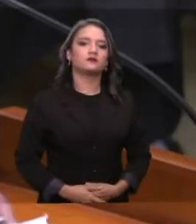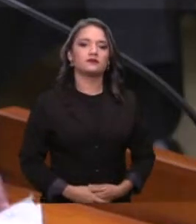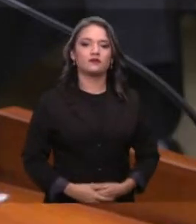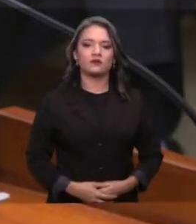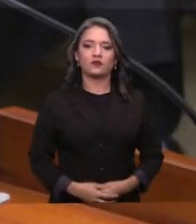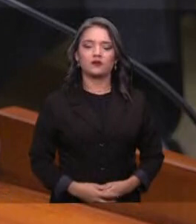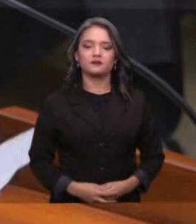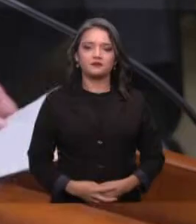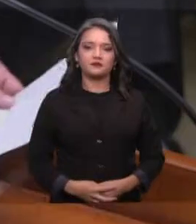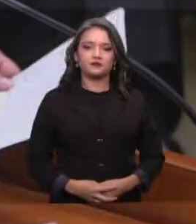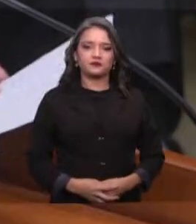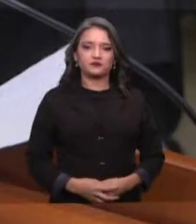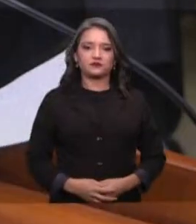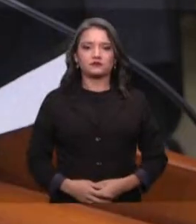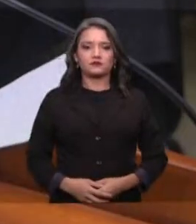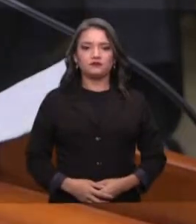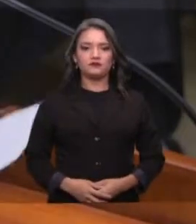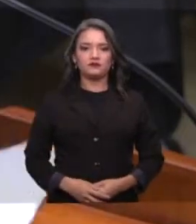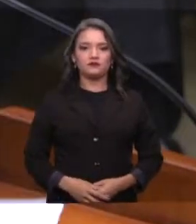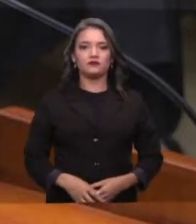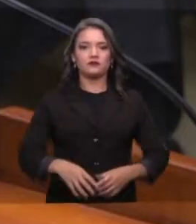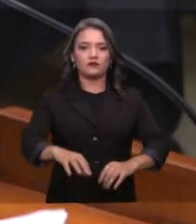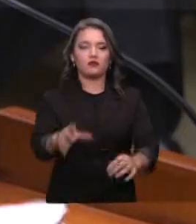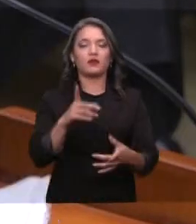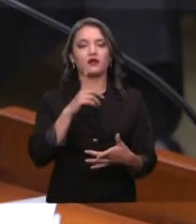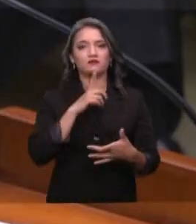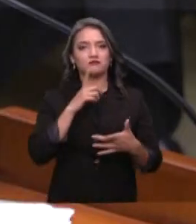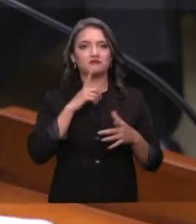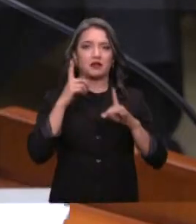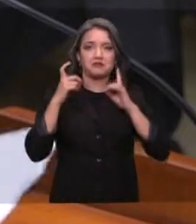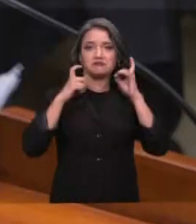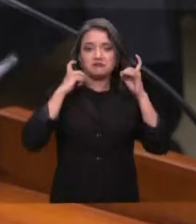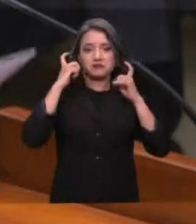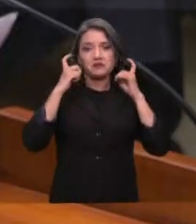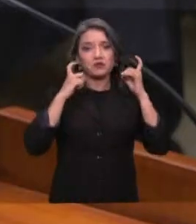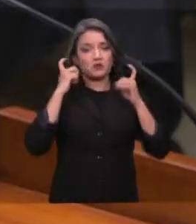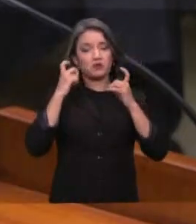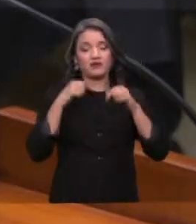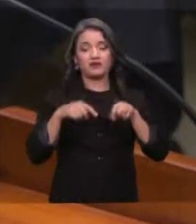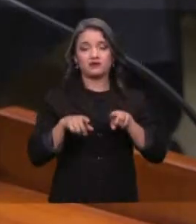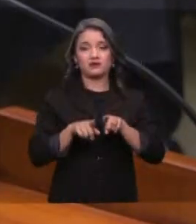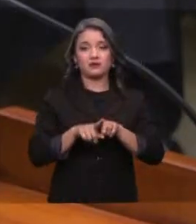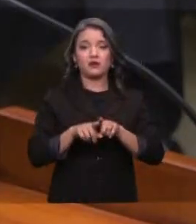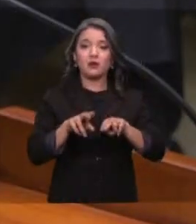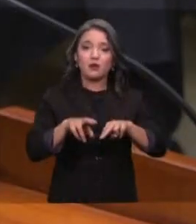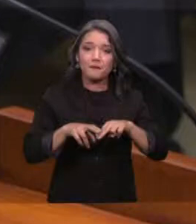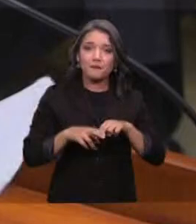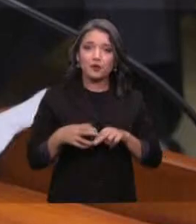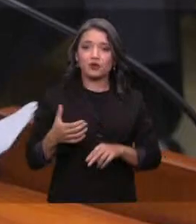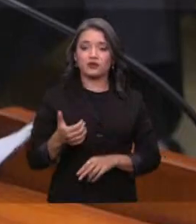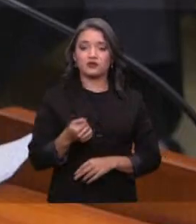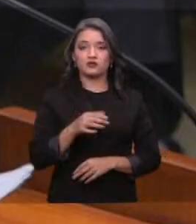essa preocupação e daí a arguição de inconstitucionalidade, porque